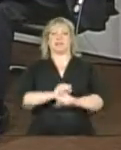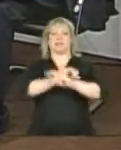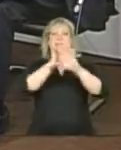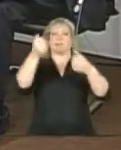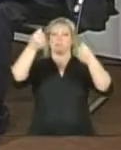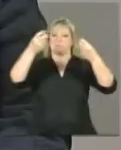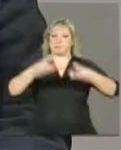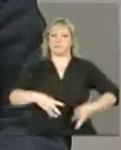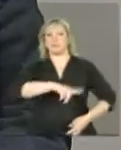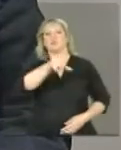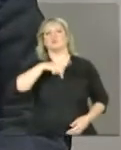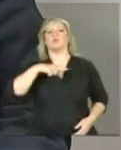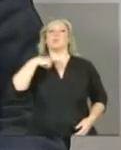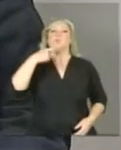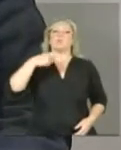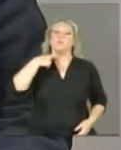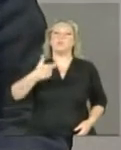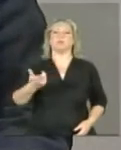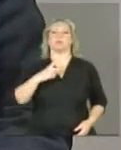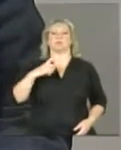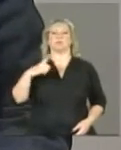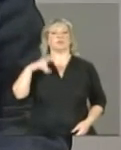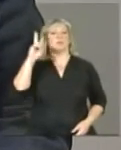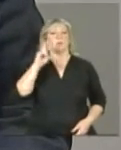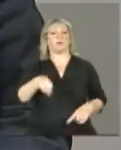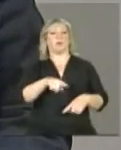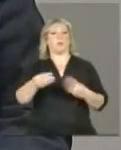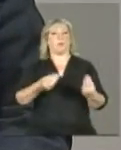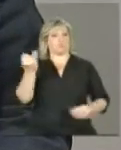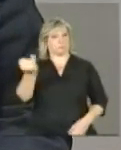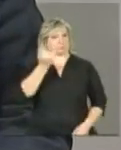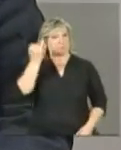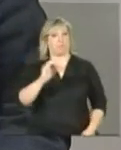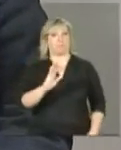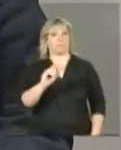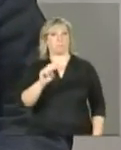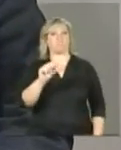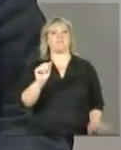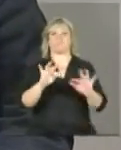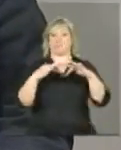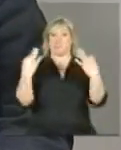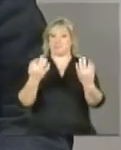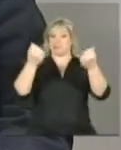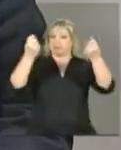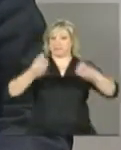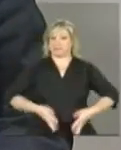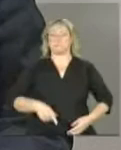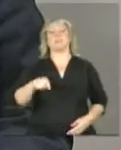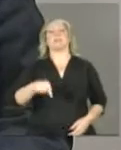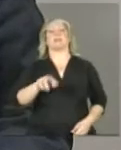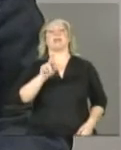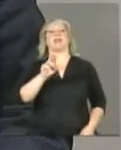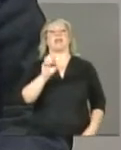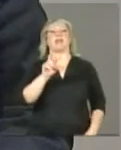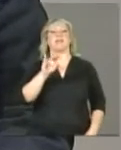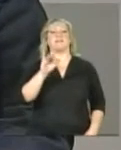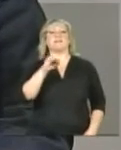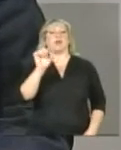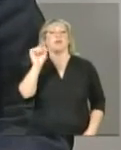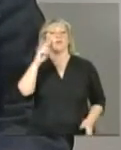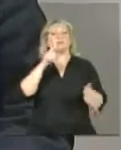sobre esse importante instrumentos de gestão de benefício do Bolsa Família a revisão cadastral tem ocorrido desde